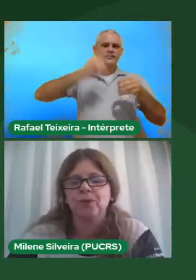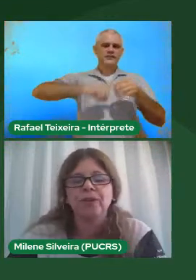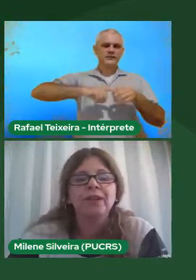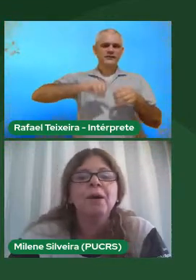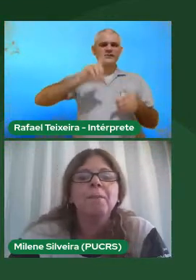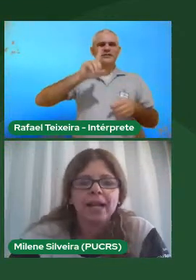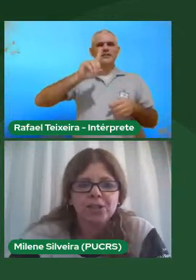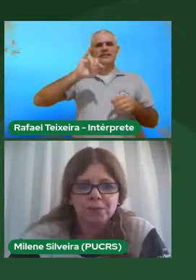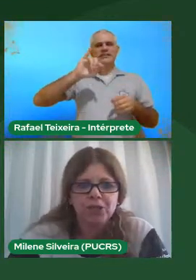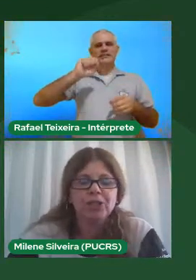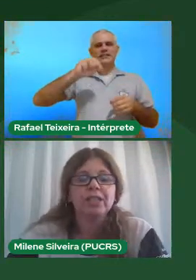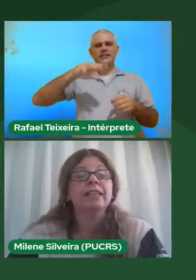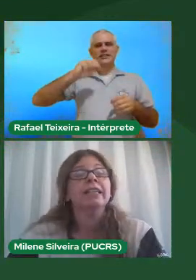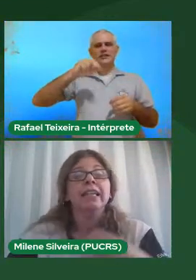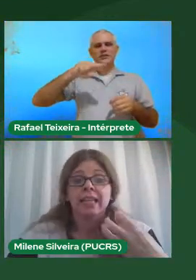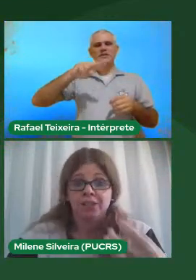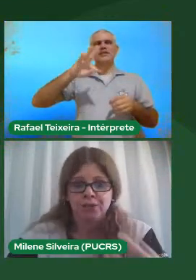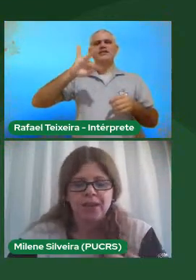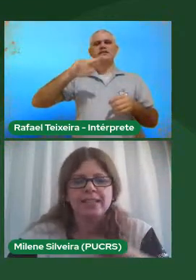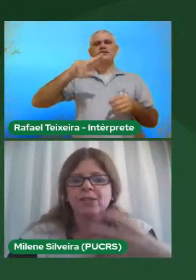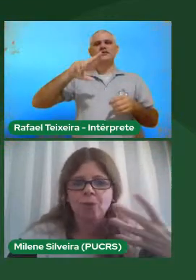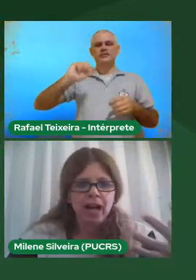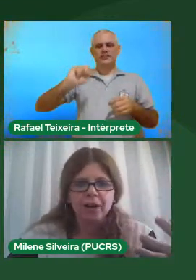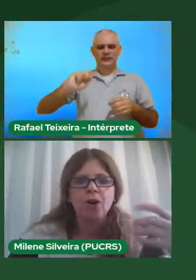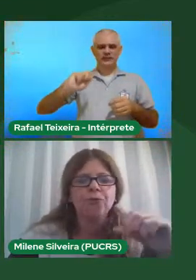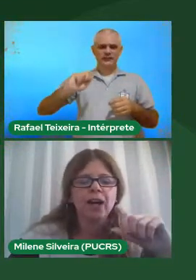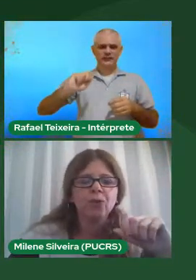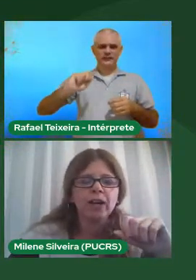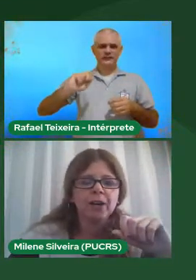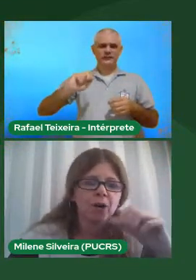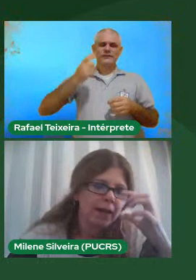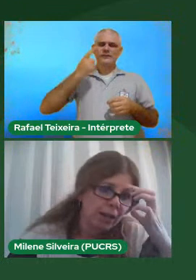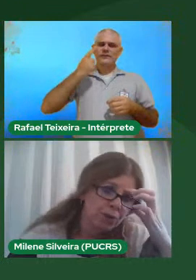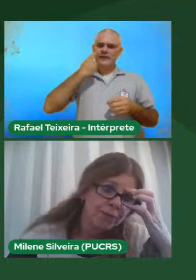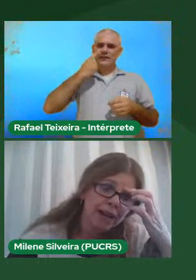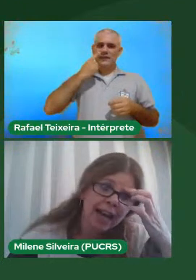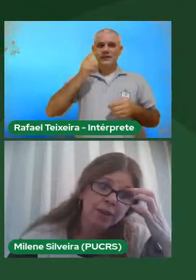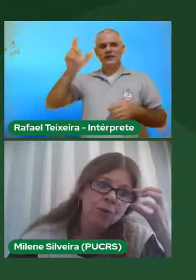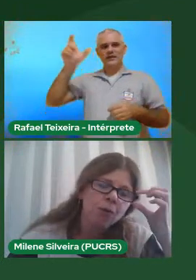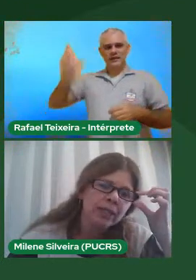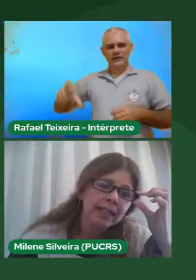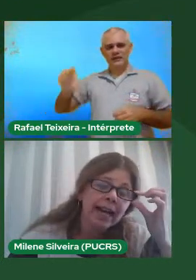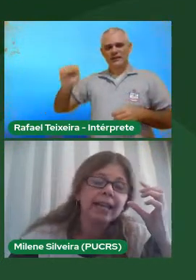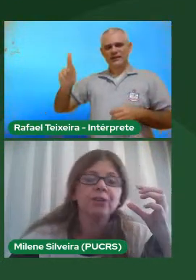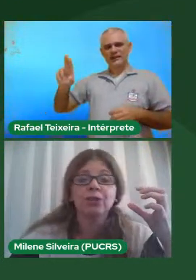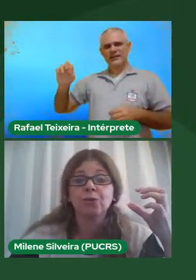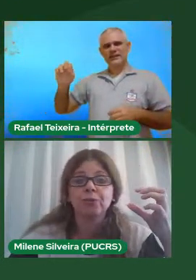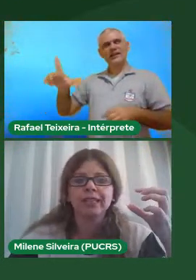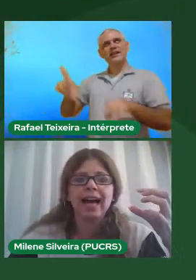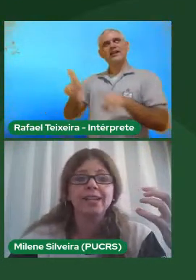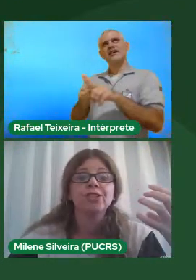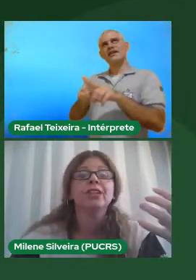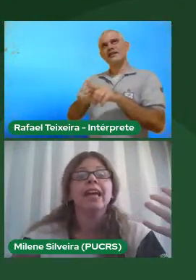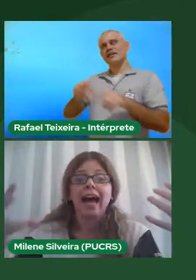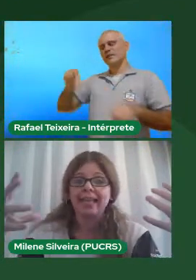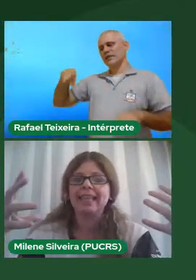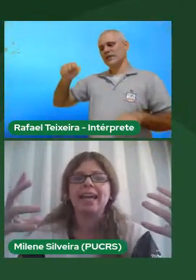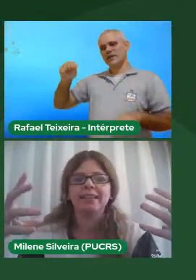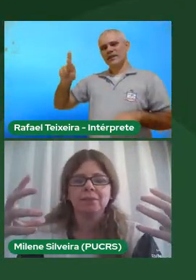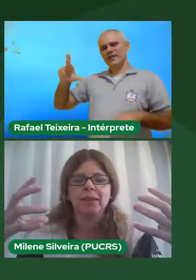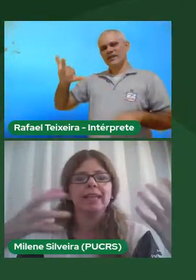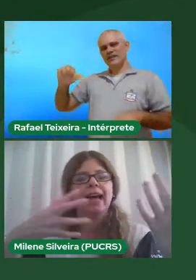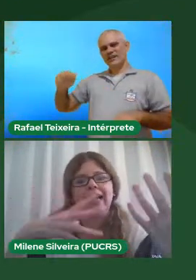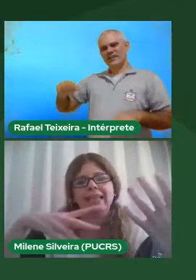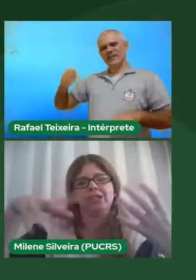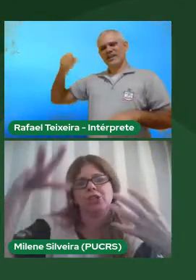vamos para a Diamantina. De ver, assim como Carol falou, Carol e Maria Lúcia falaram ontem na reunião da comunidade, a